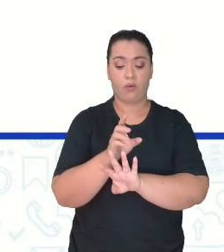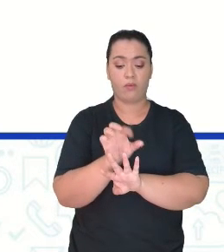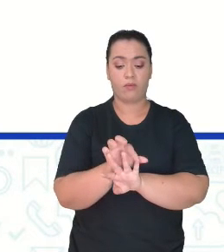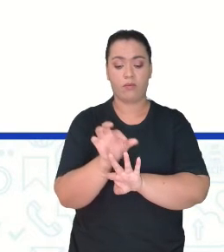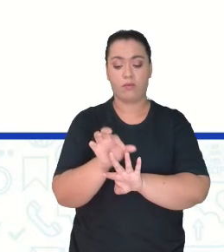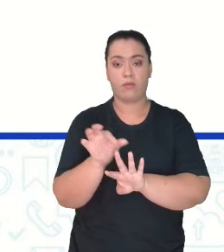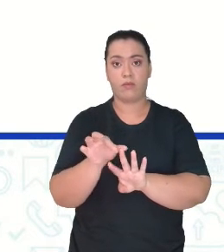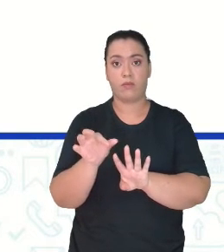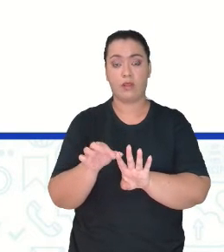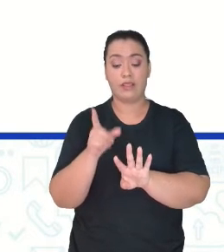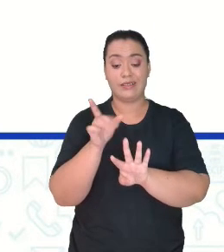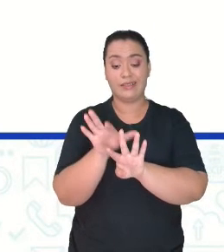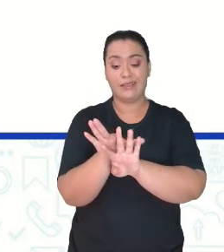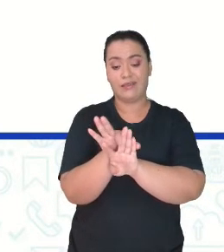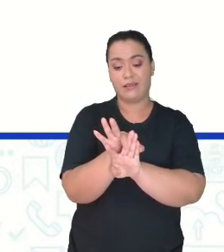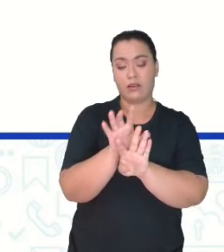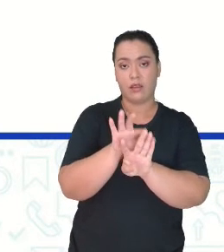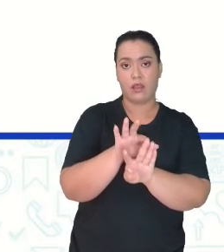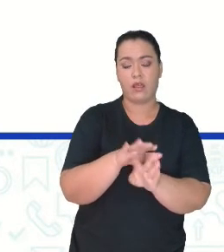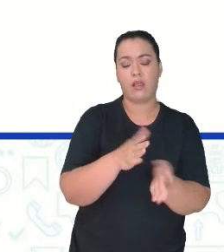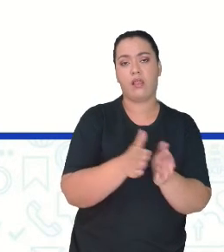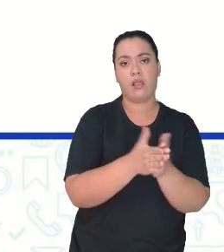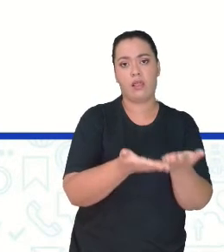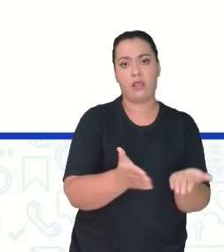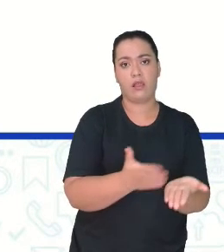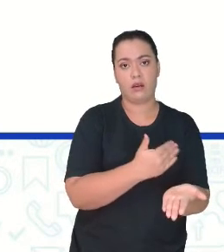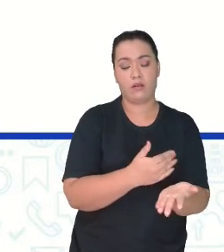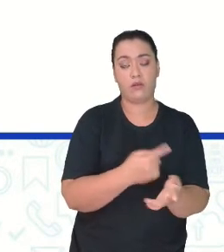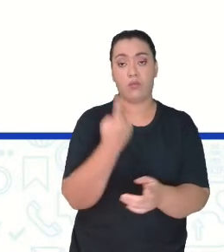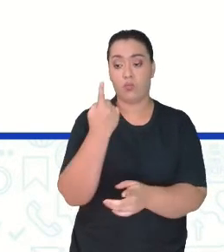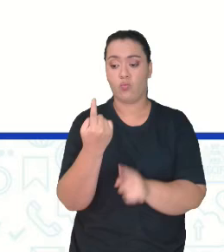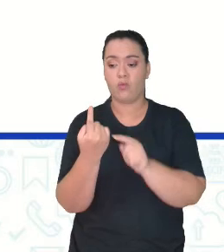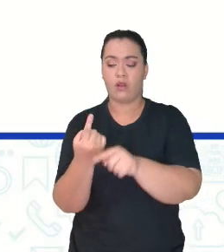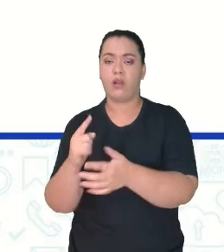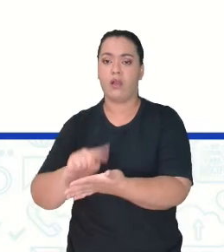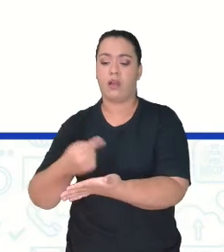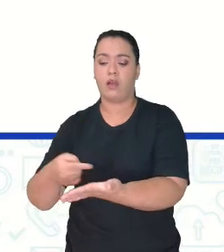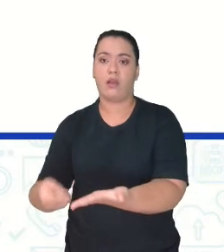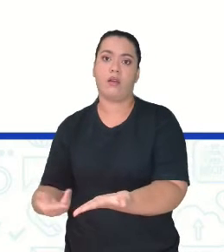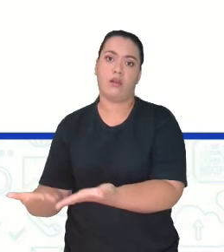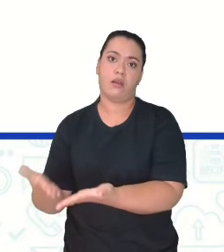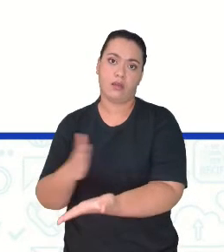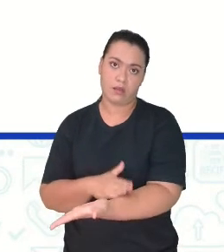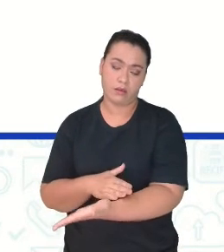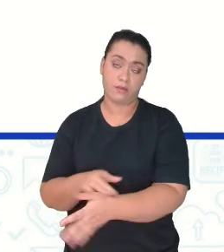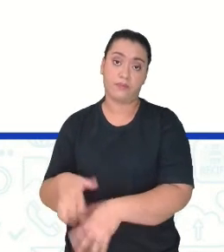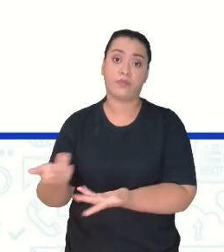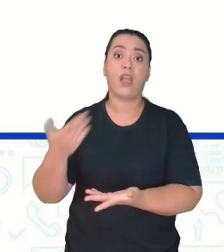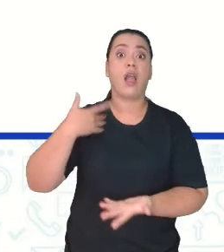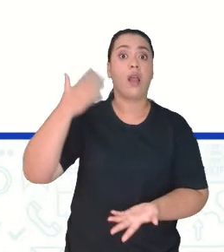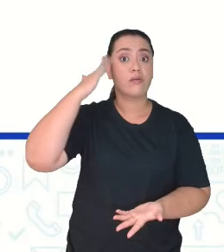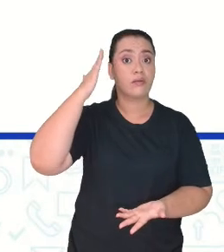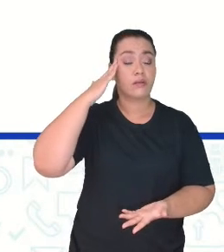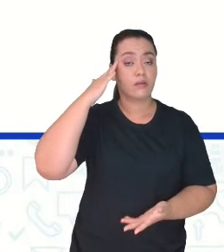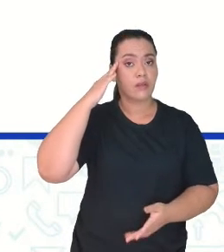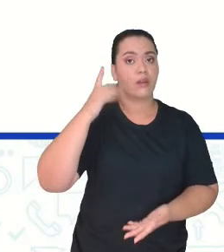3 partes é do livro e uma parte é do caderno. Então, agora eu sei que o caderno